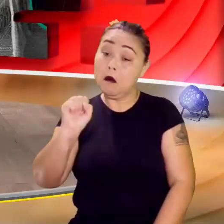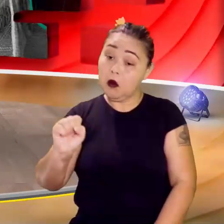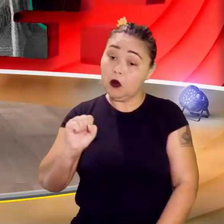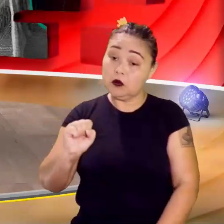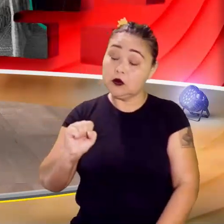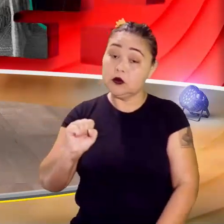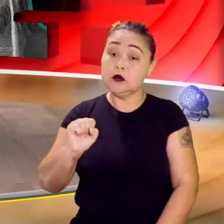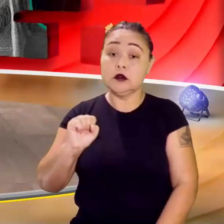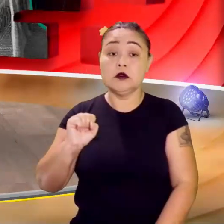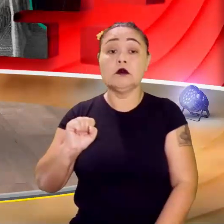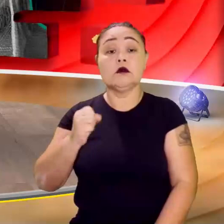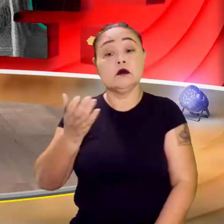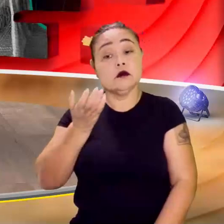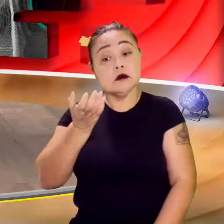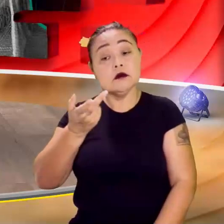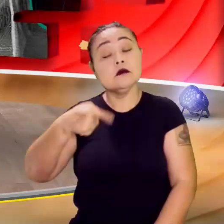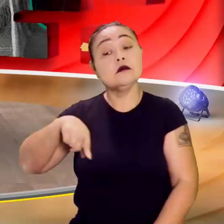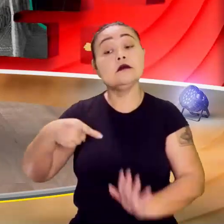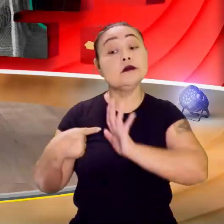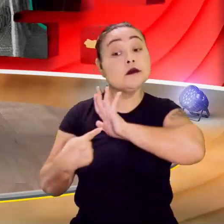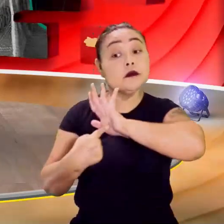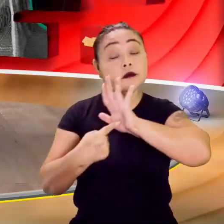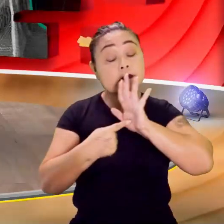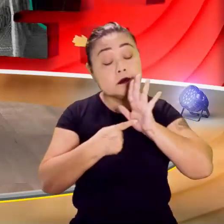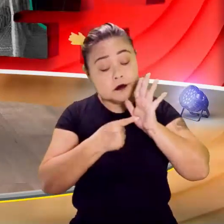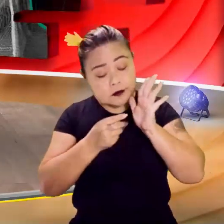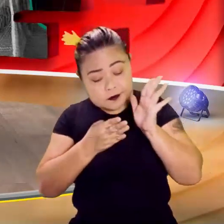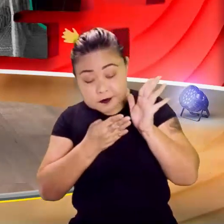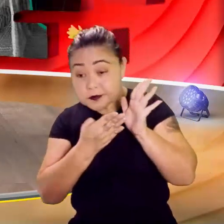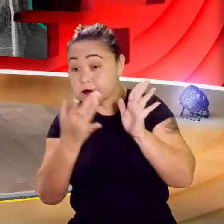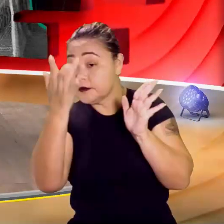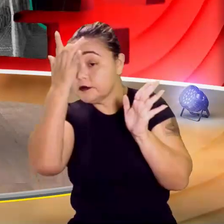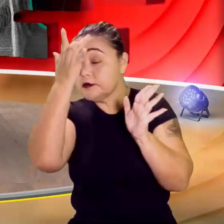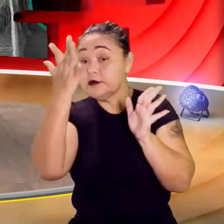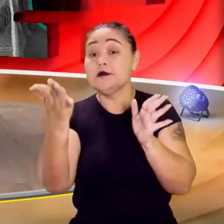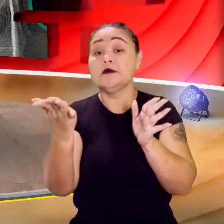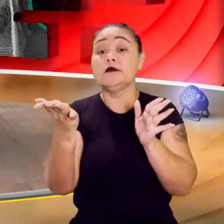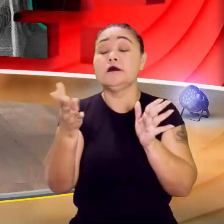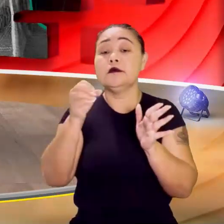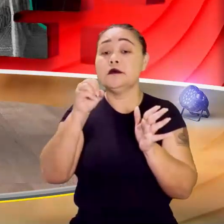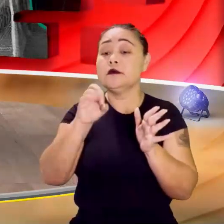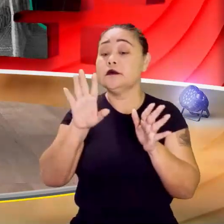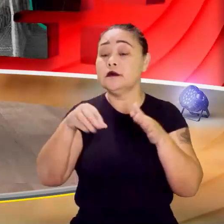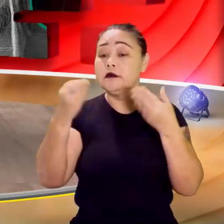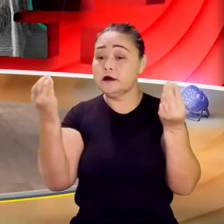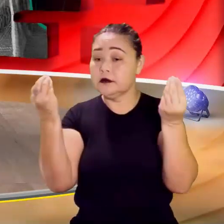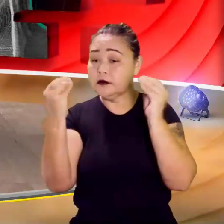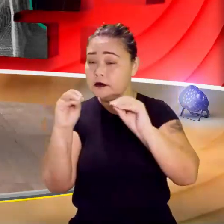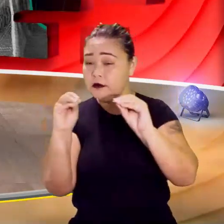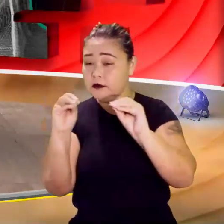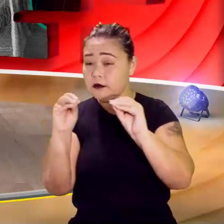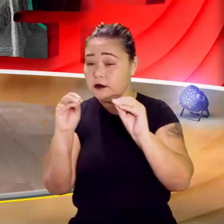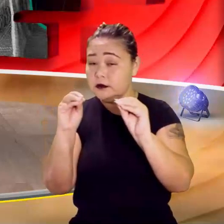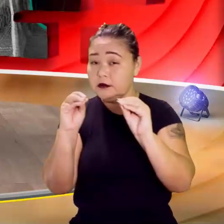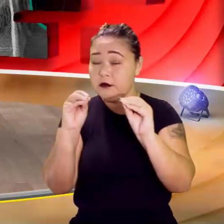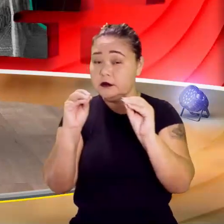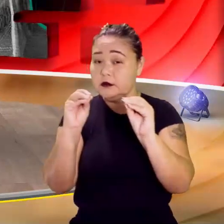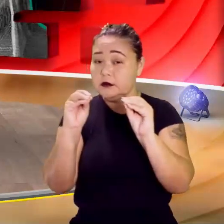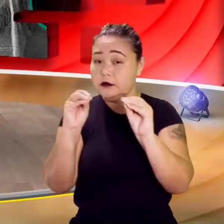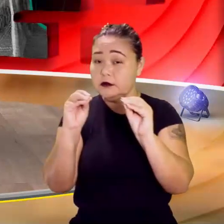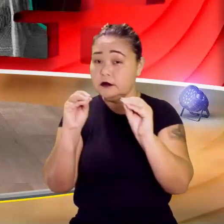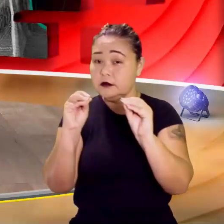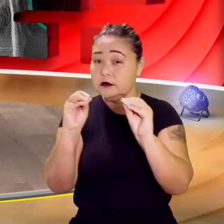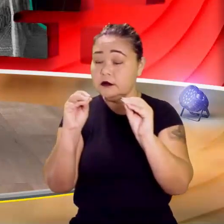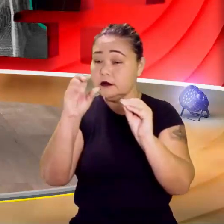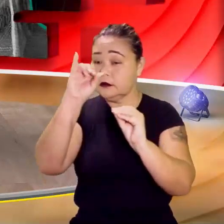Pode, mas nós sempre queremos mostrar para vocês o caminho mais fácil. Você vai ver, quando jogar aqui no